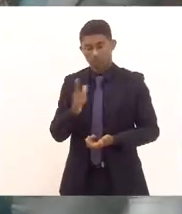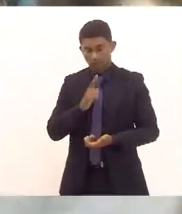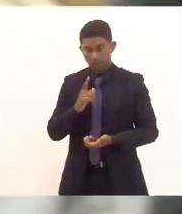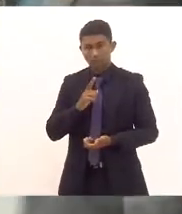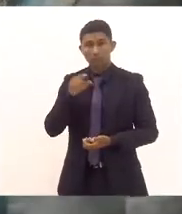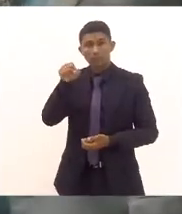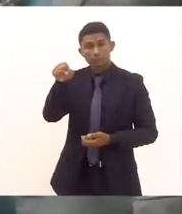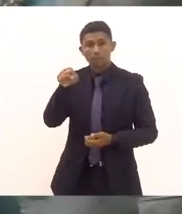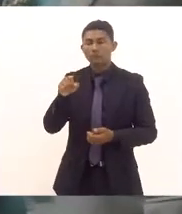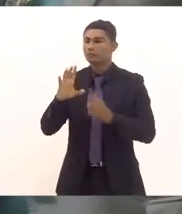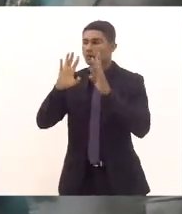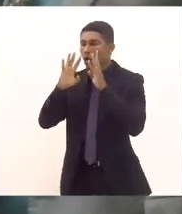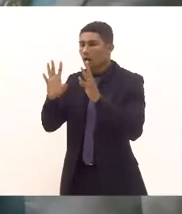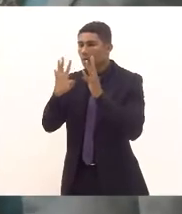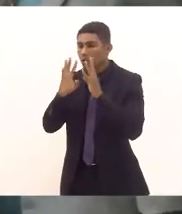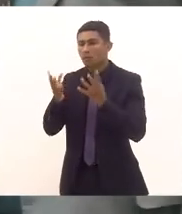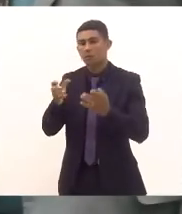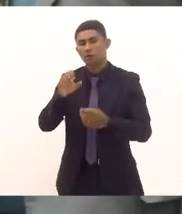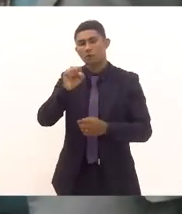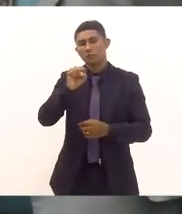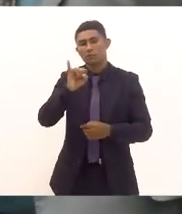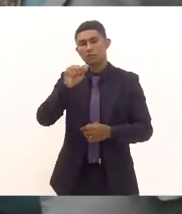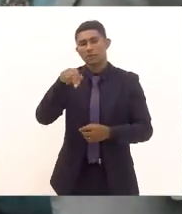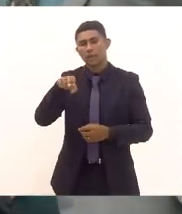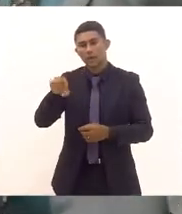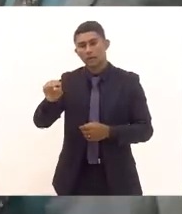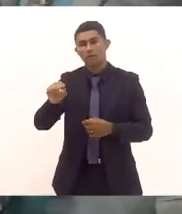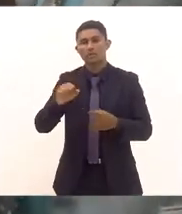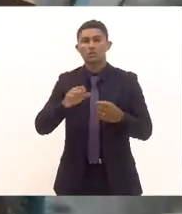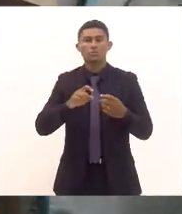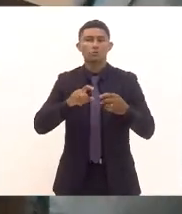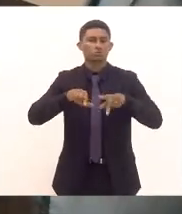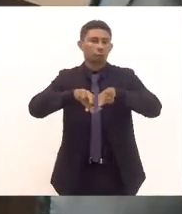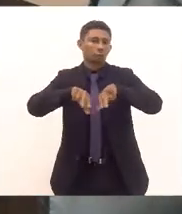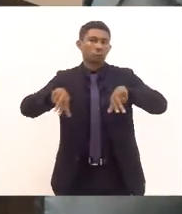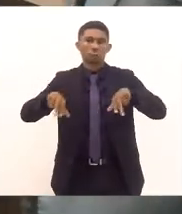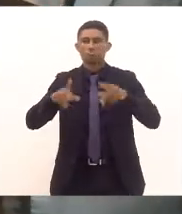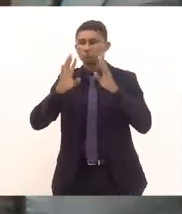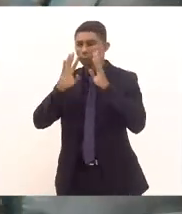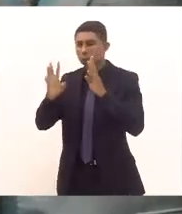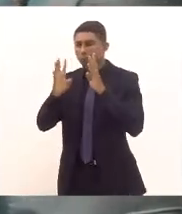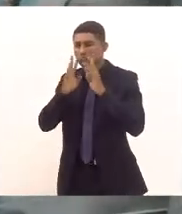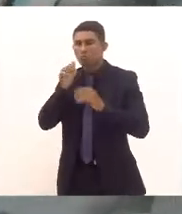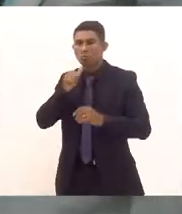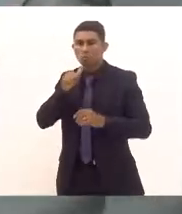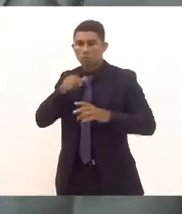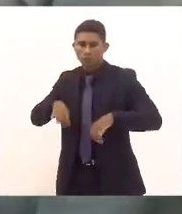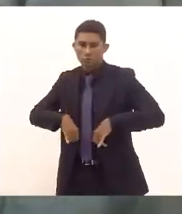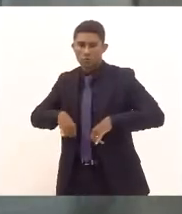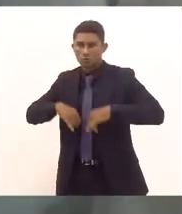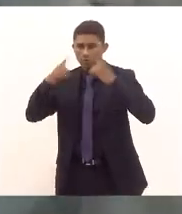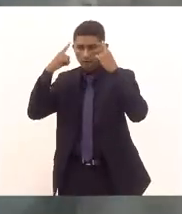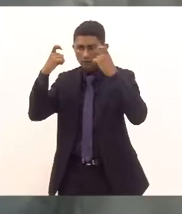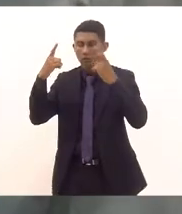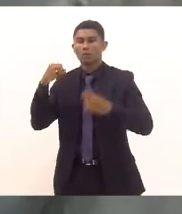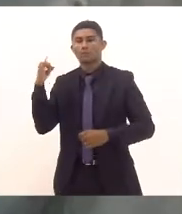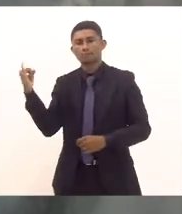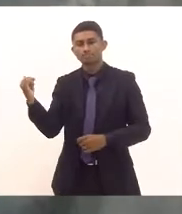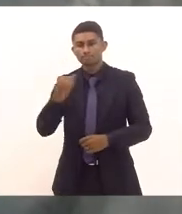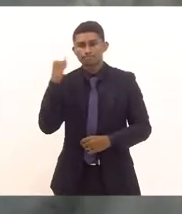violência contra a mulher ou seja esse ans as será que é fundamental então a gente na verdade